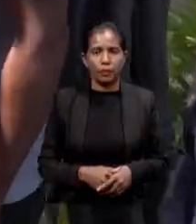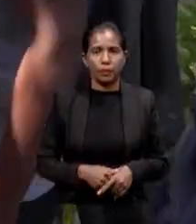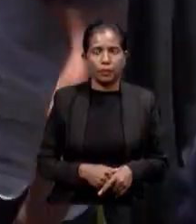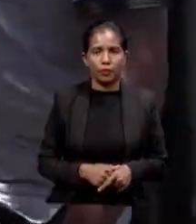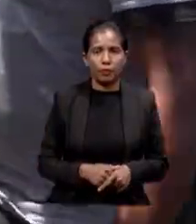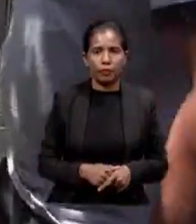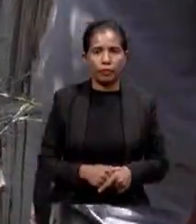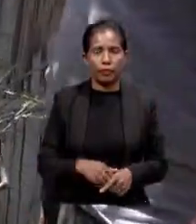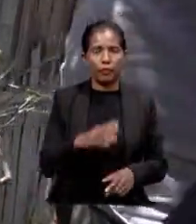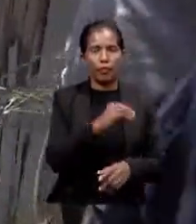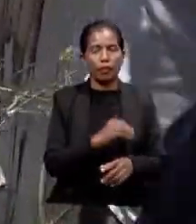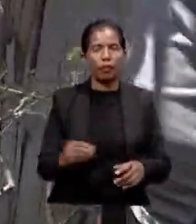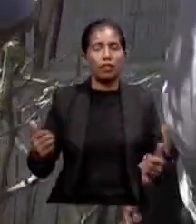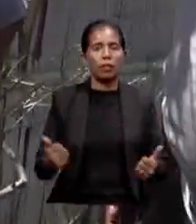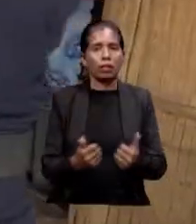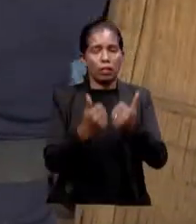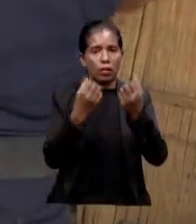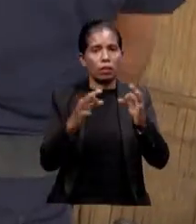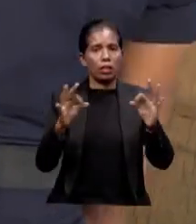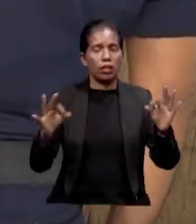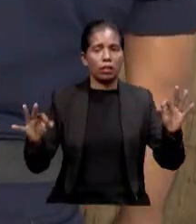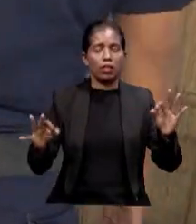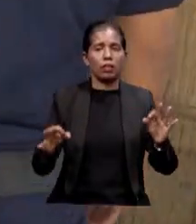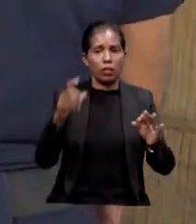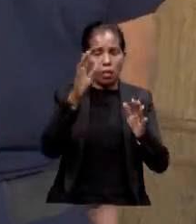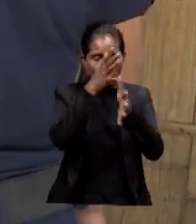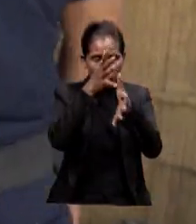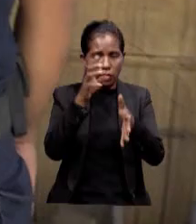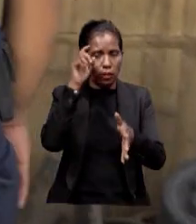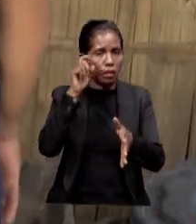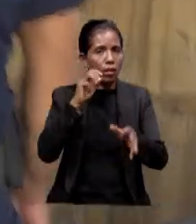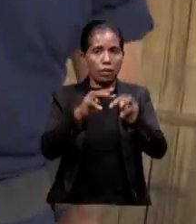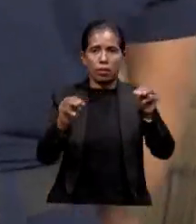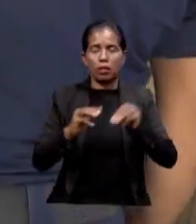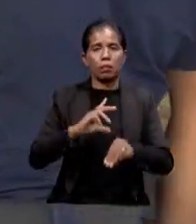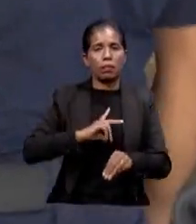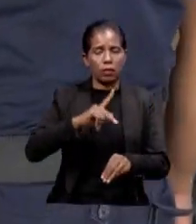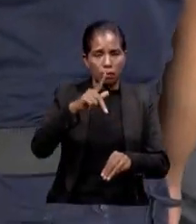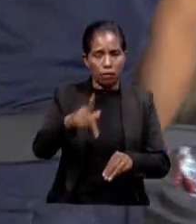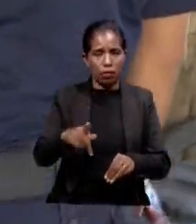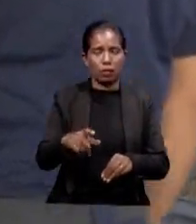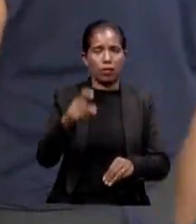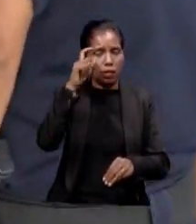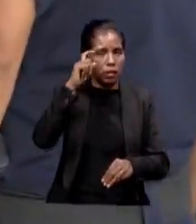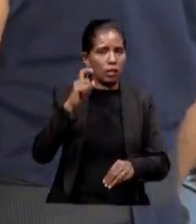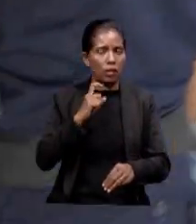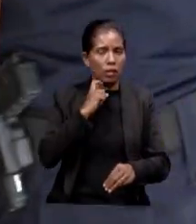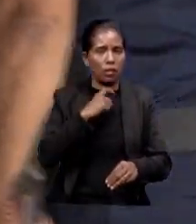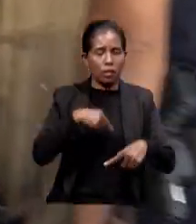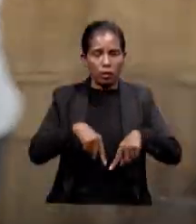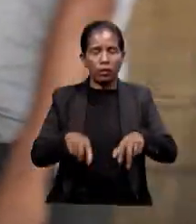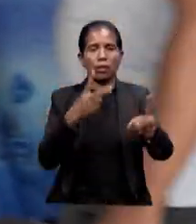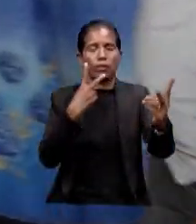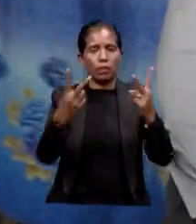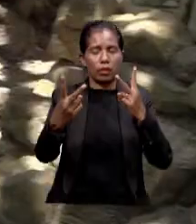Ha foi nencera competição Taça Vanana e a município Lotem, foi na Laisne, líder nacional Cairala Sanusmão, ba